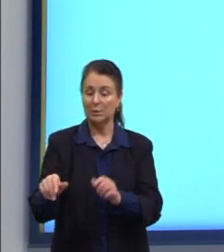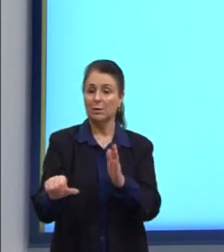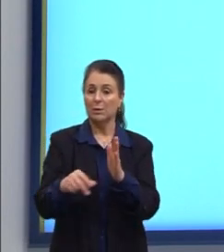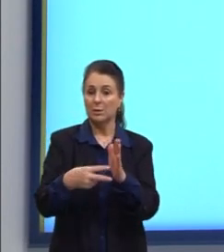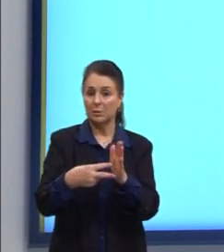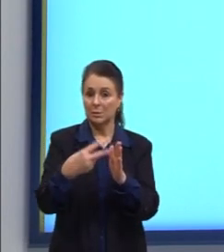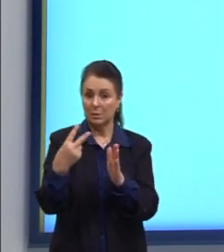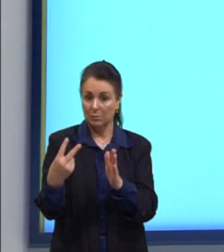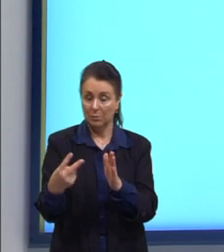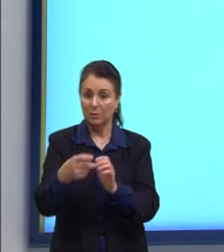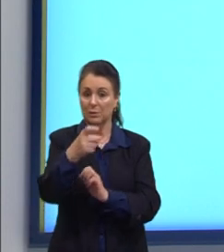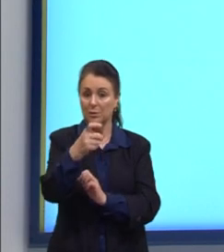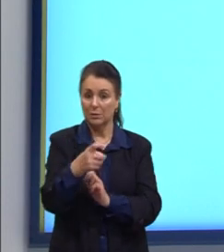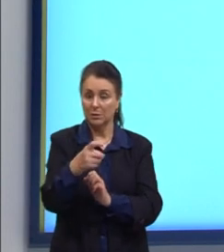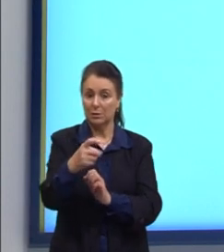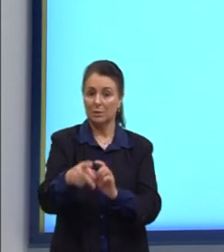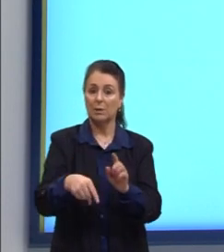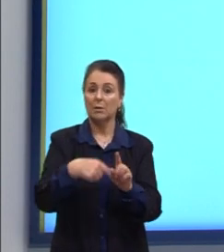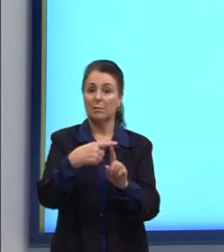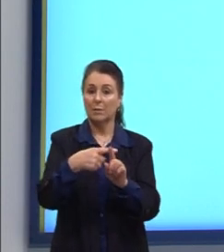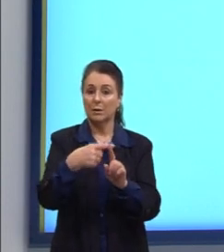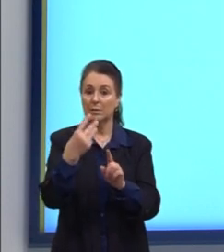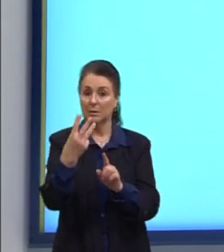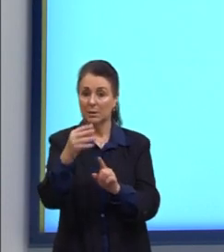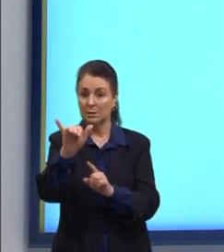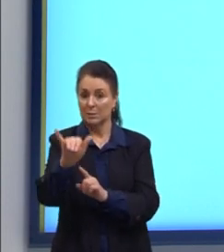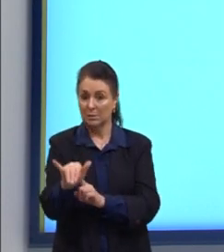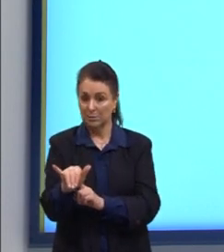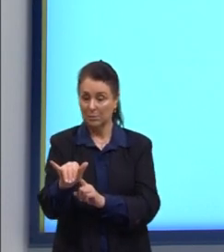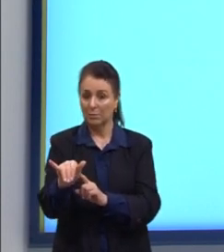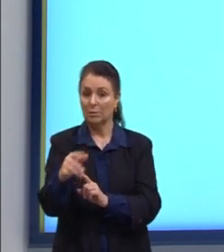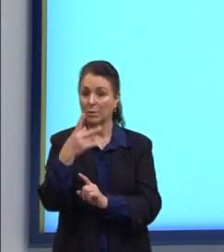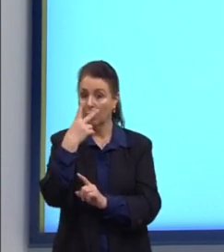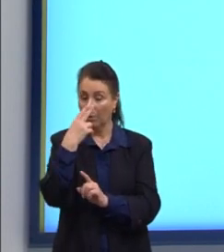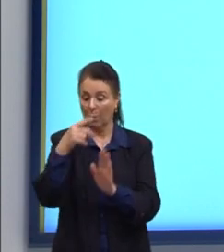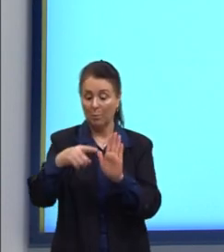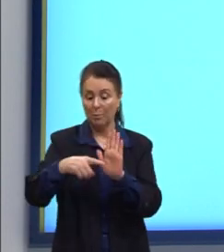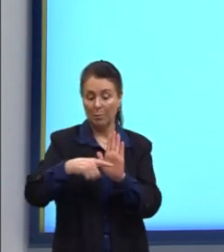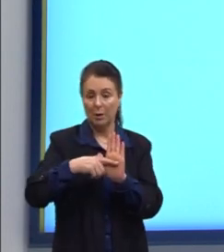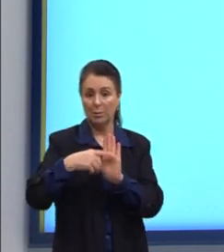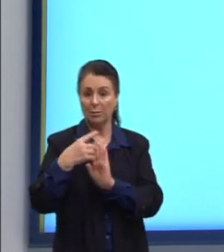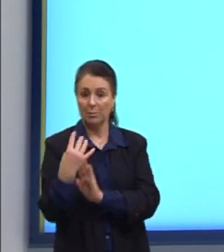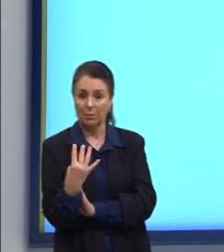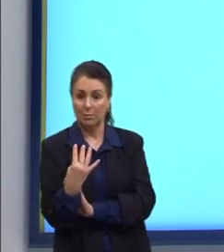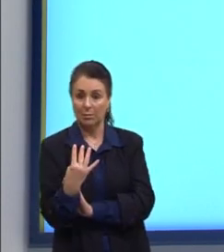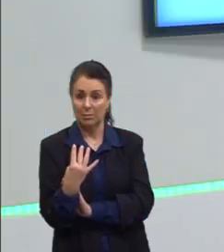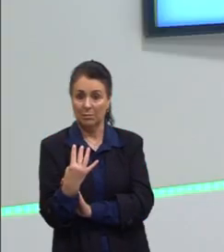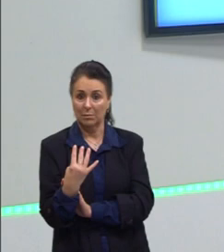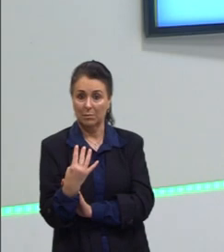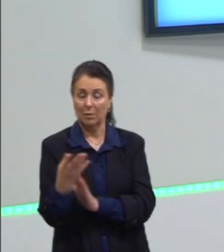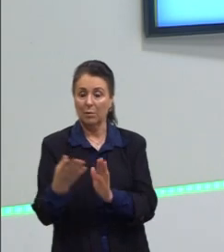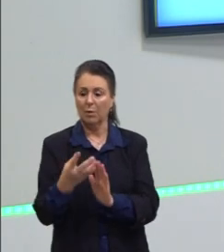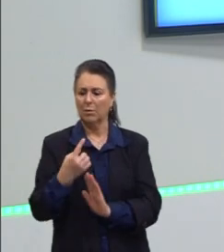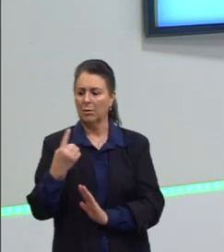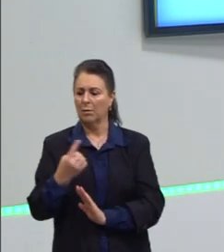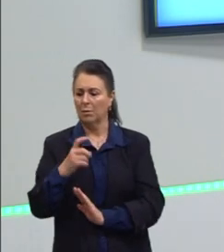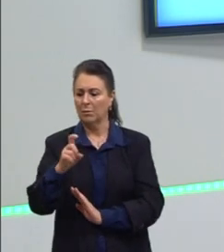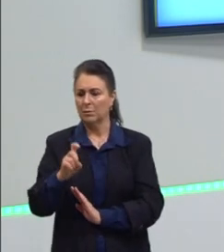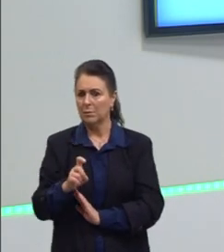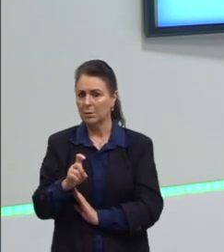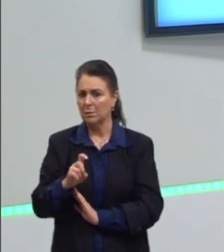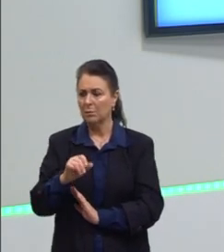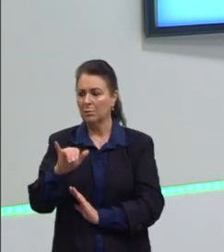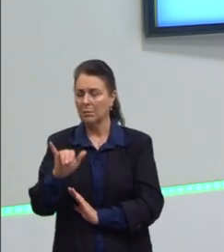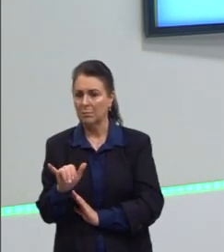que é x + 3y = -4 então agora nós vamos escolher se eu quero isolar o x ou Y